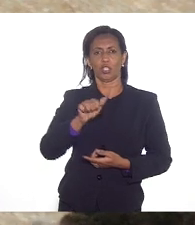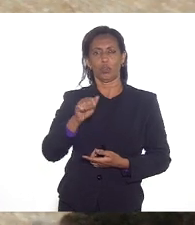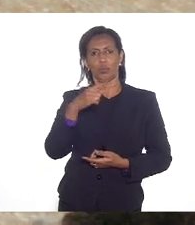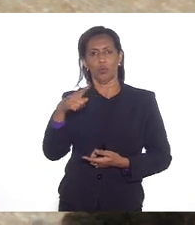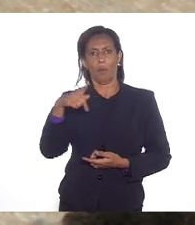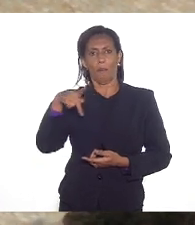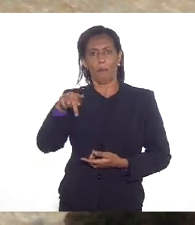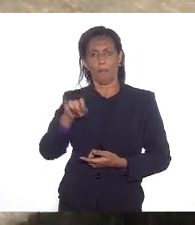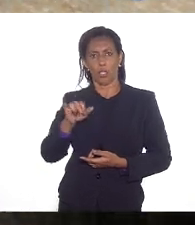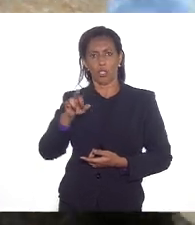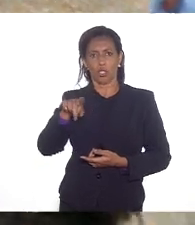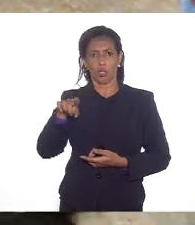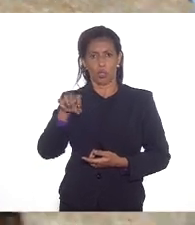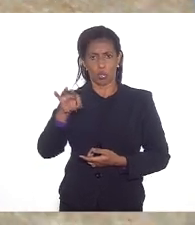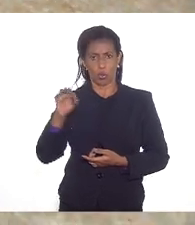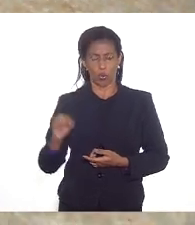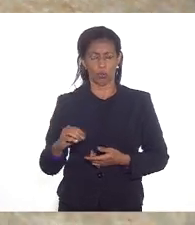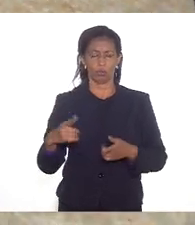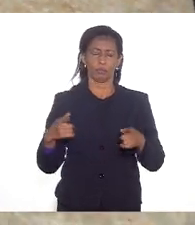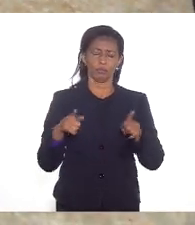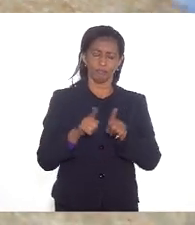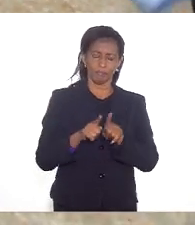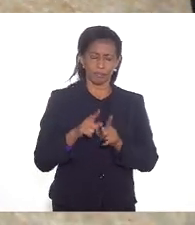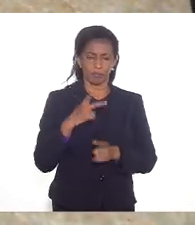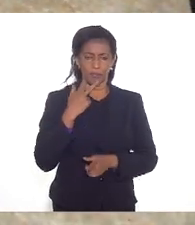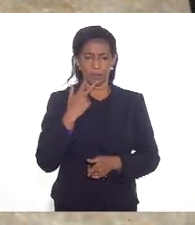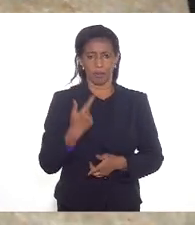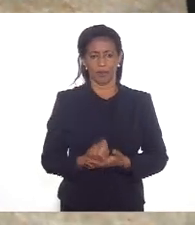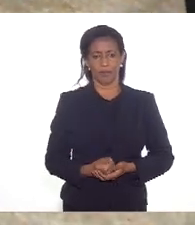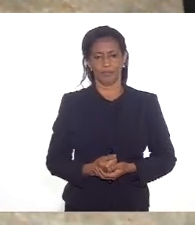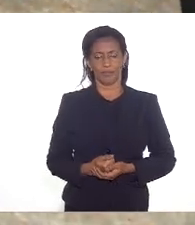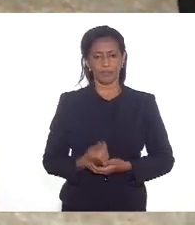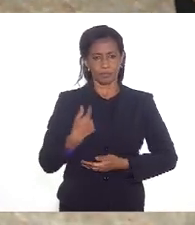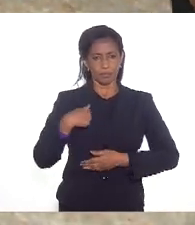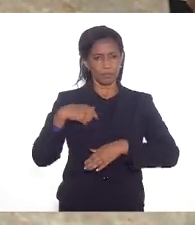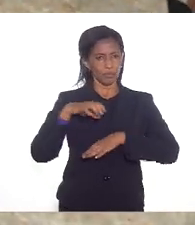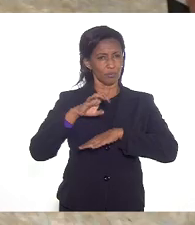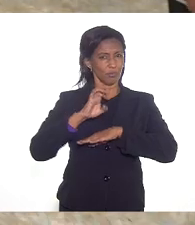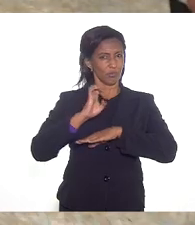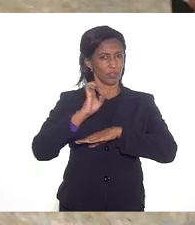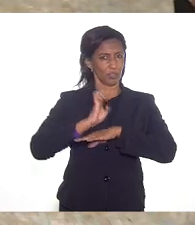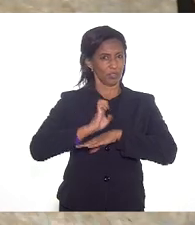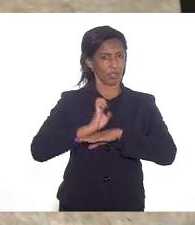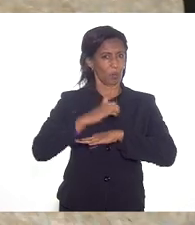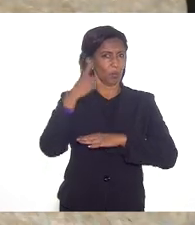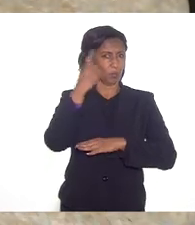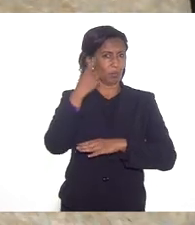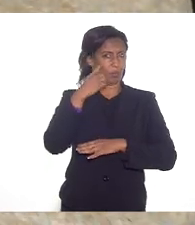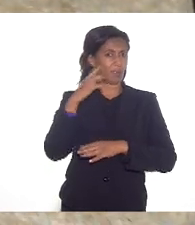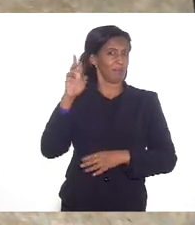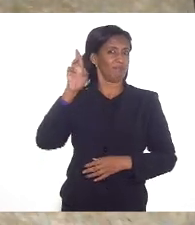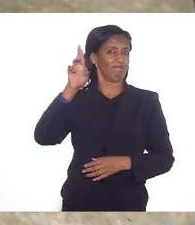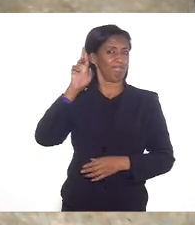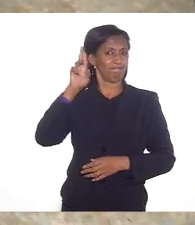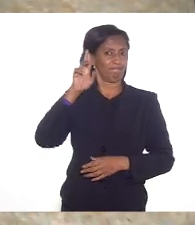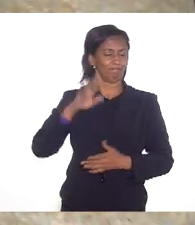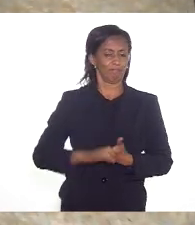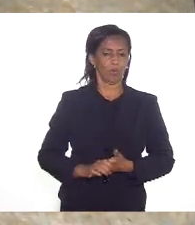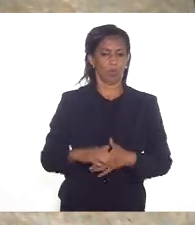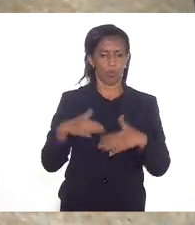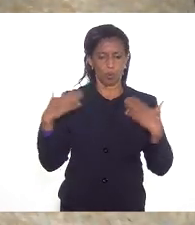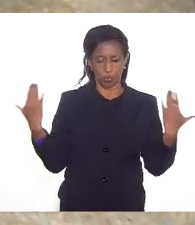quero dizer presidente que cumprir um mandato de deputado estadual é uma responsabilidade muito grande me